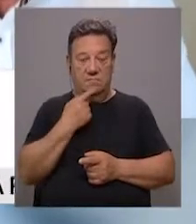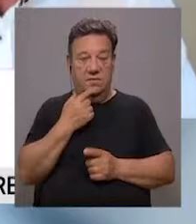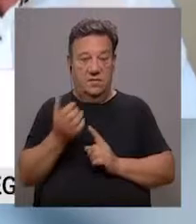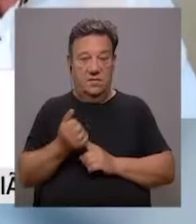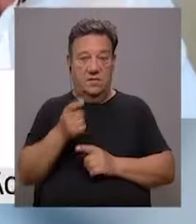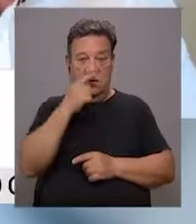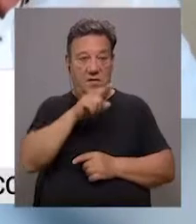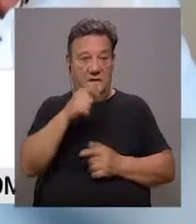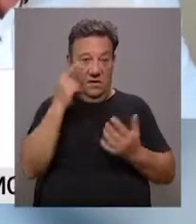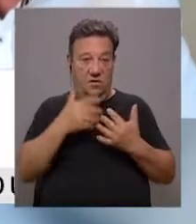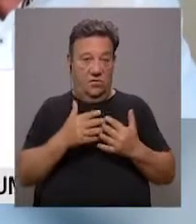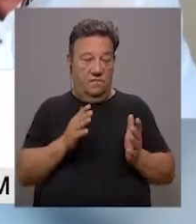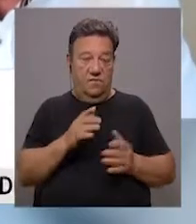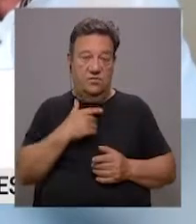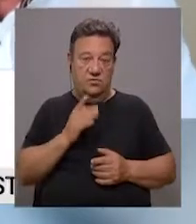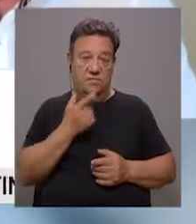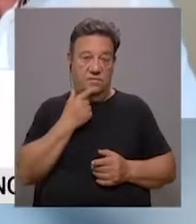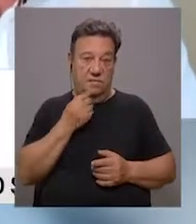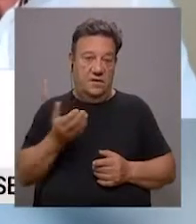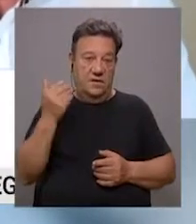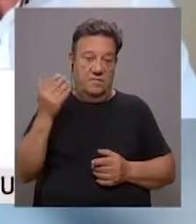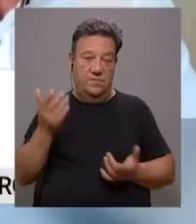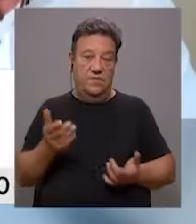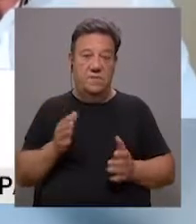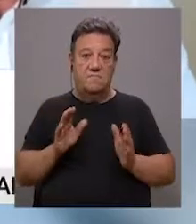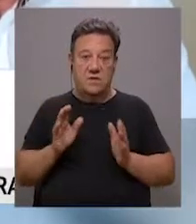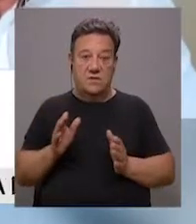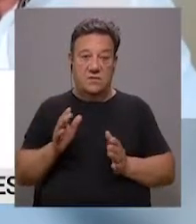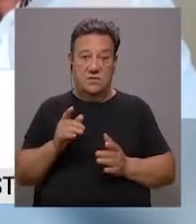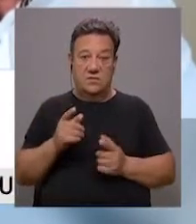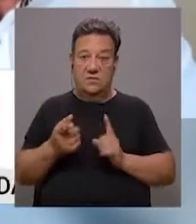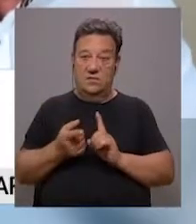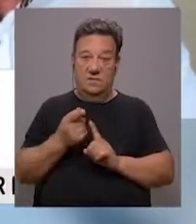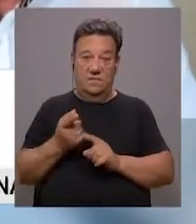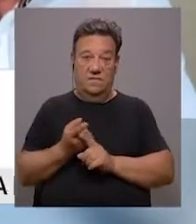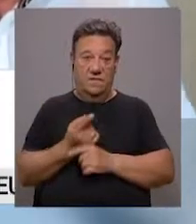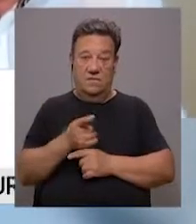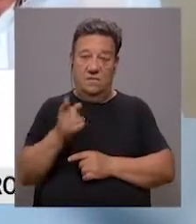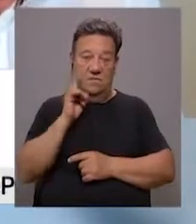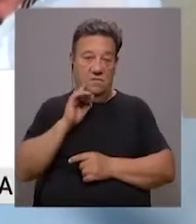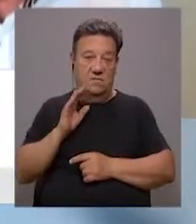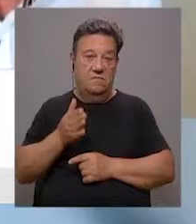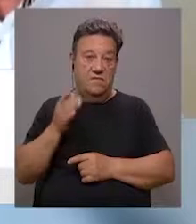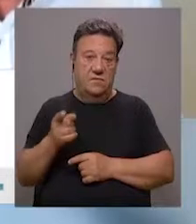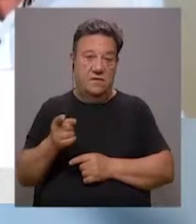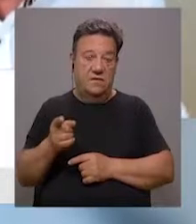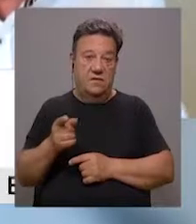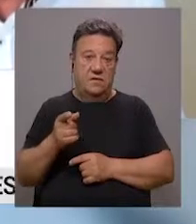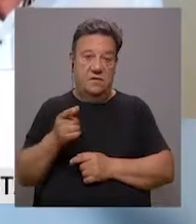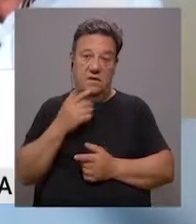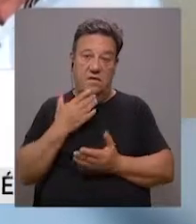tinha dúvidas, nós já percebemos há muito tempo, mas os eventos são fundamentais para